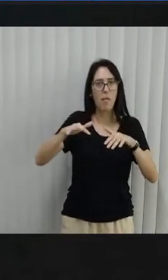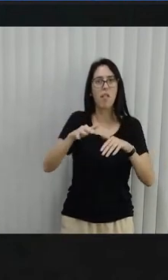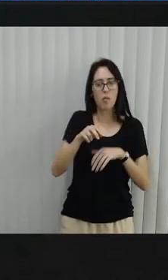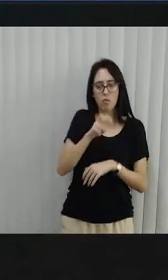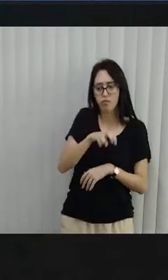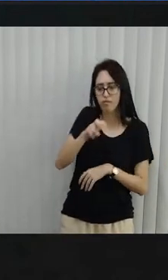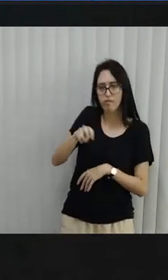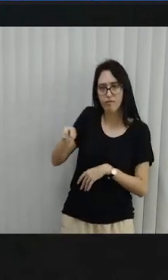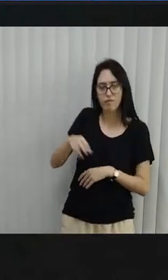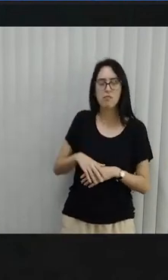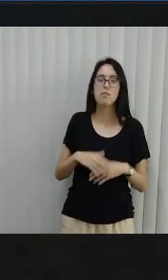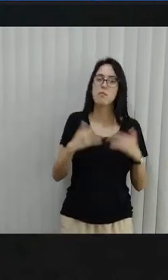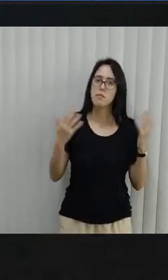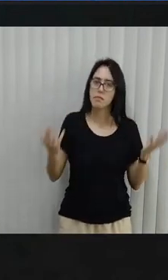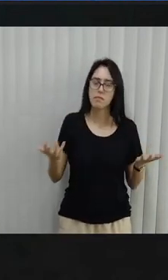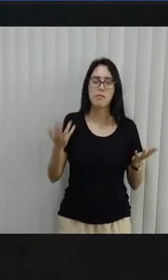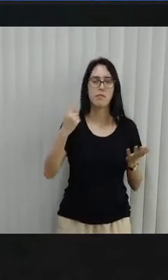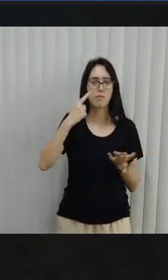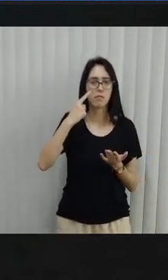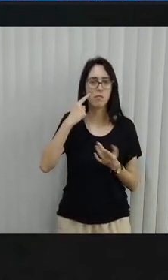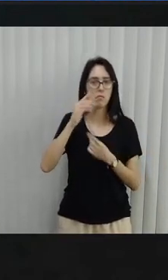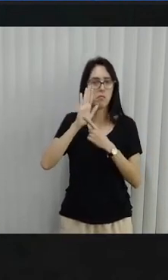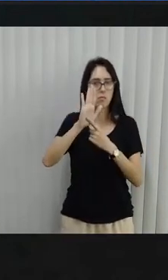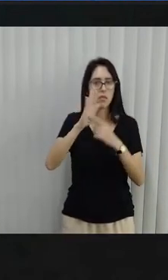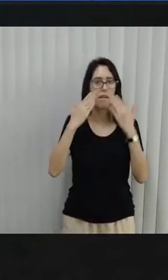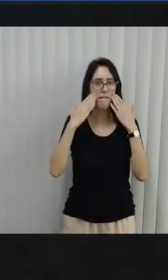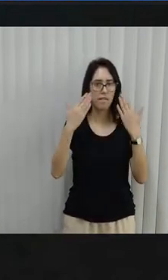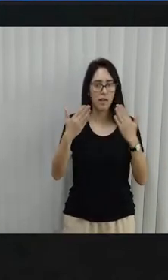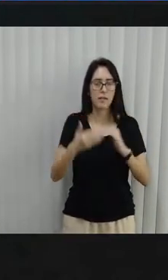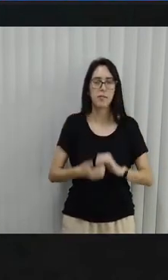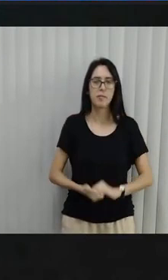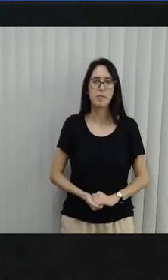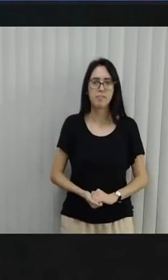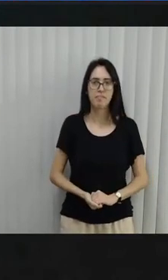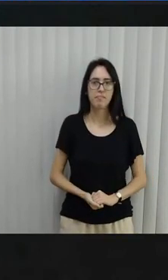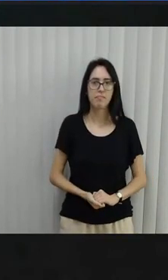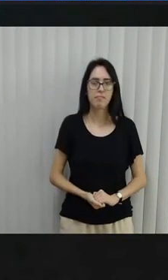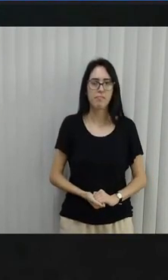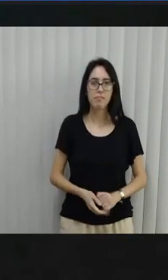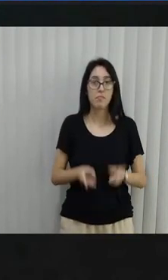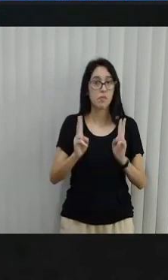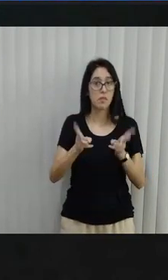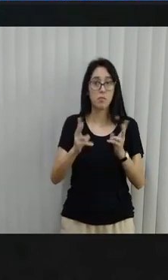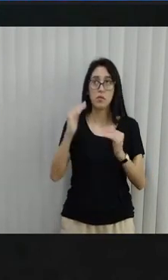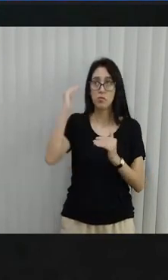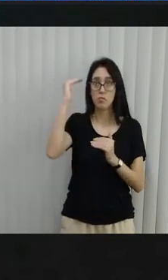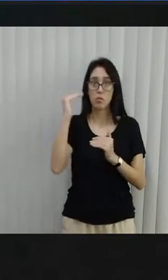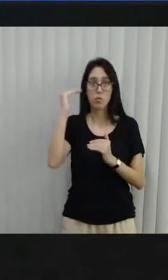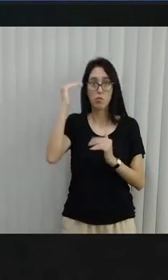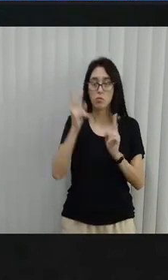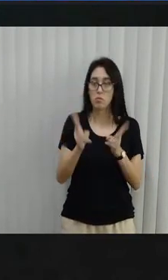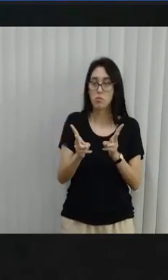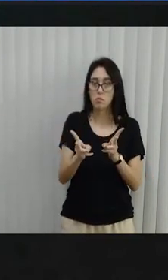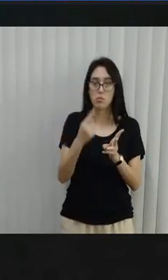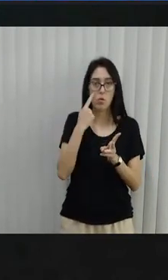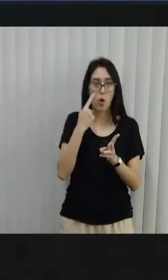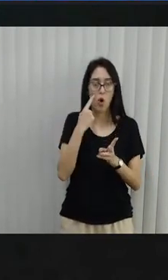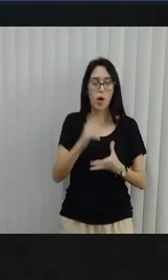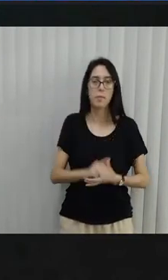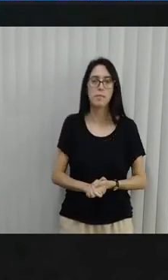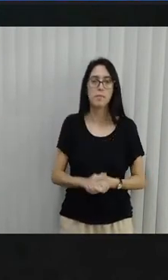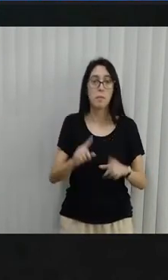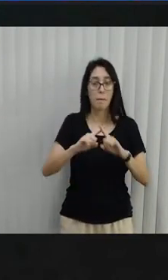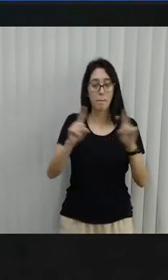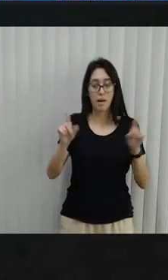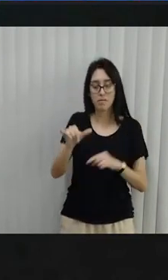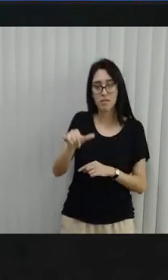também o nosso clone um pouquinho à frente. Ele vai estar na mesma altura, quero que ele fique na mesma linha, só que o Y dele eu